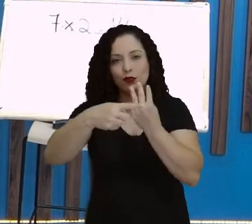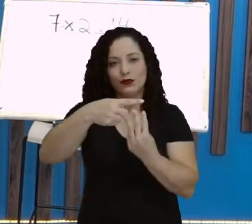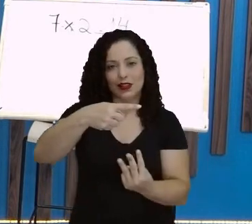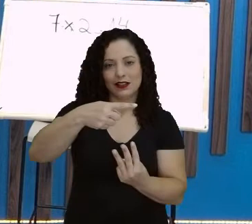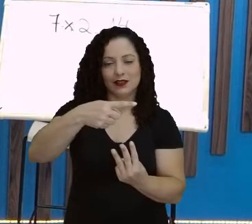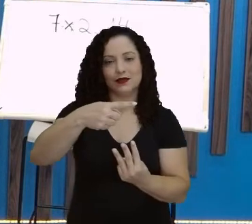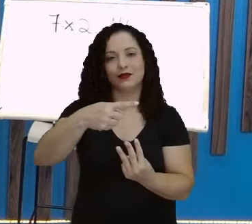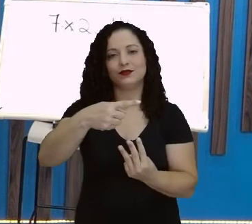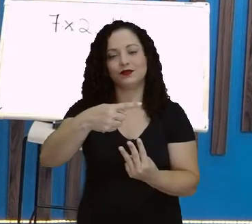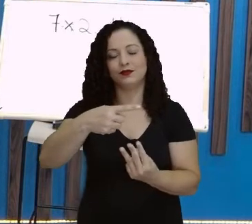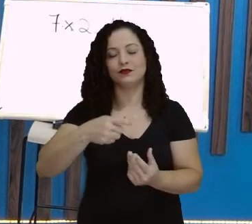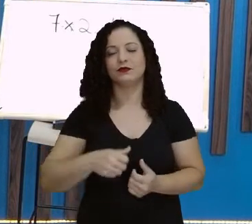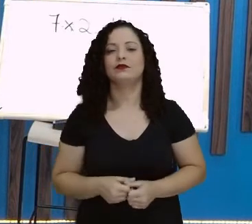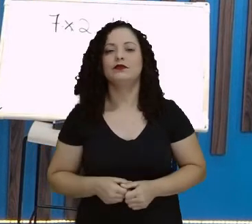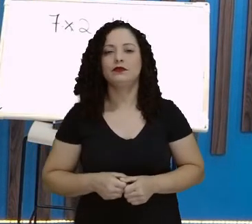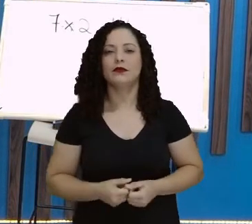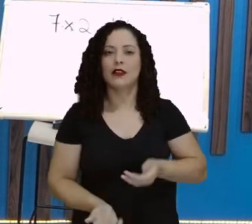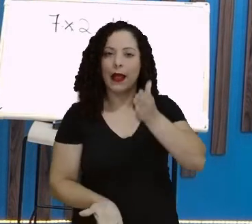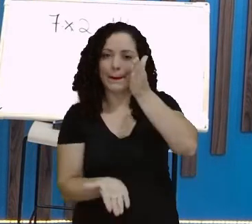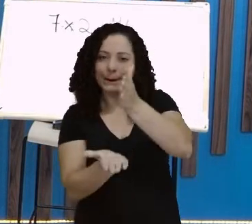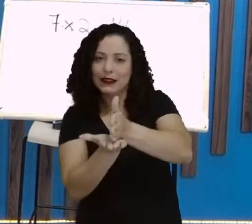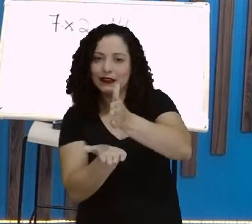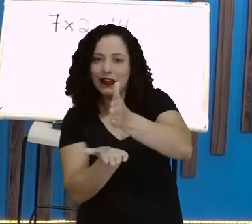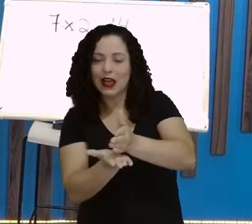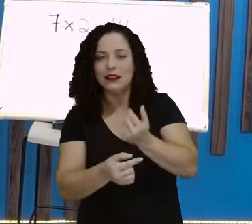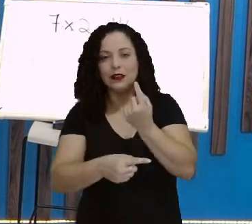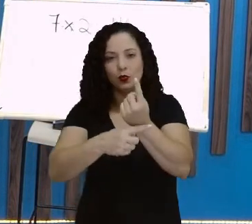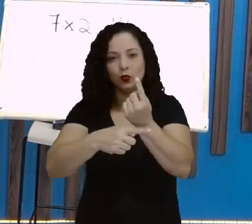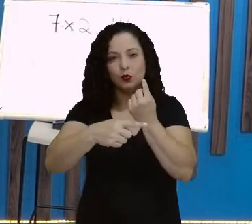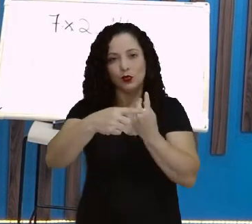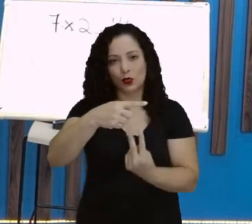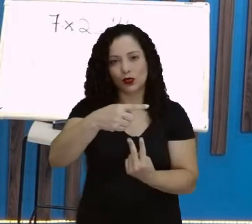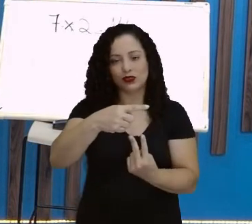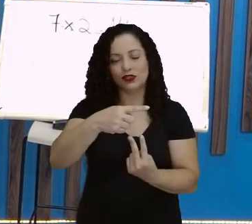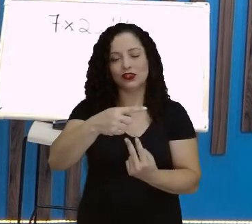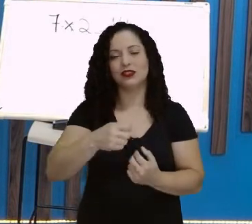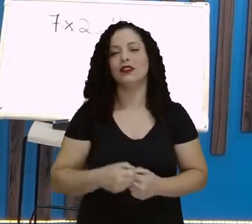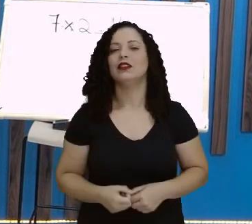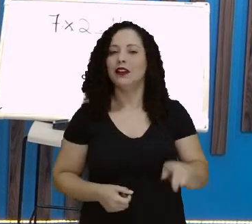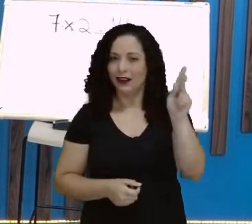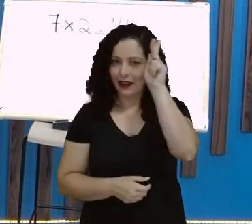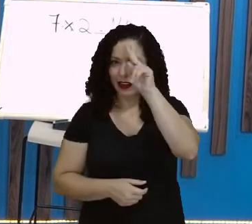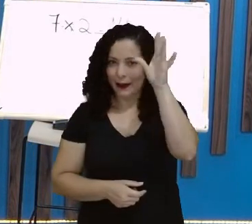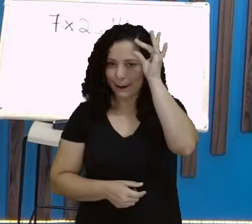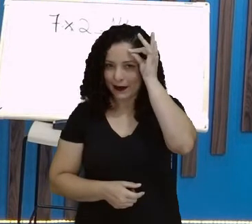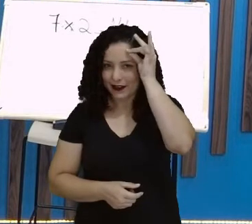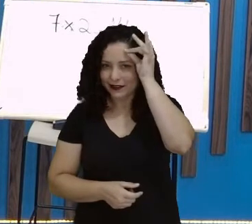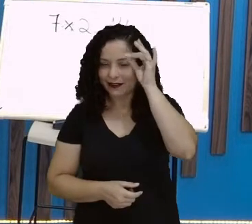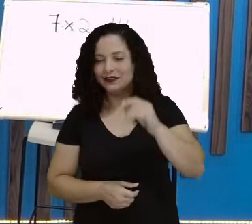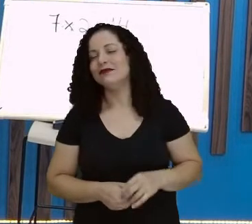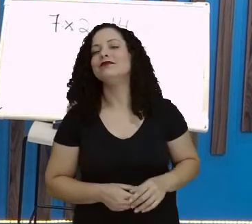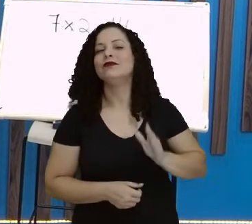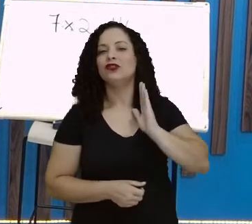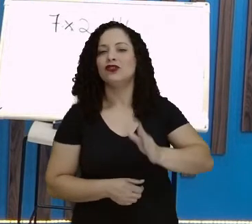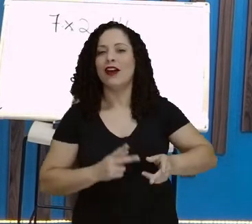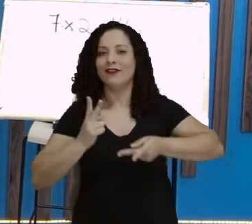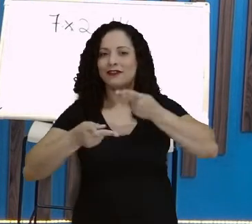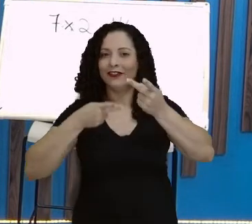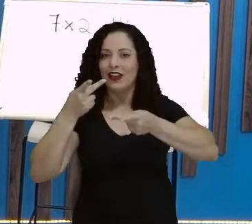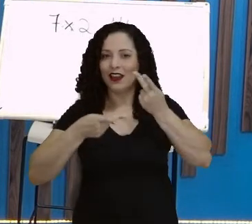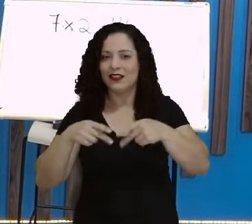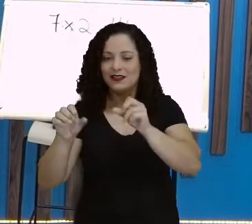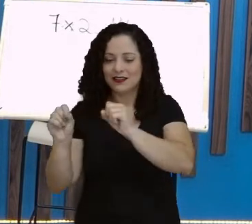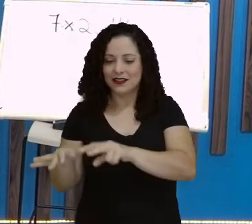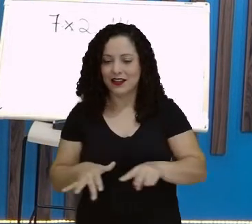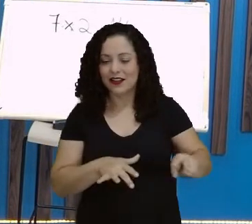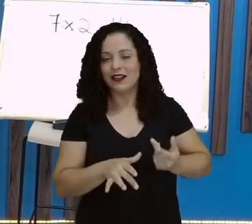por 3. Se fala da metade, vai dividir por 2. Estão lembrados disso? Falei aqui essa